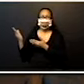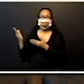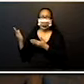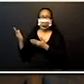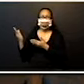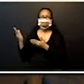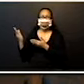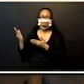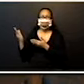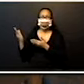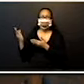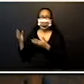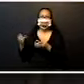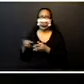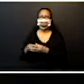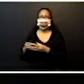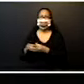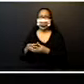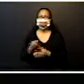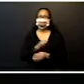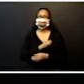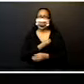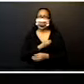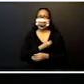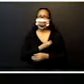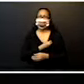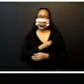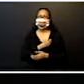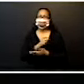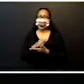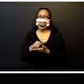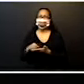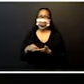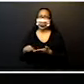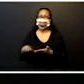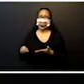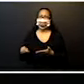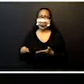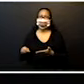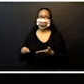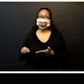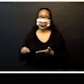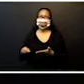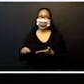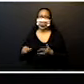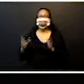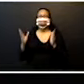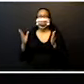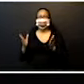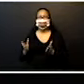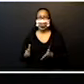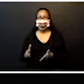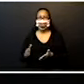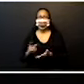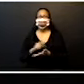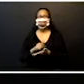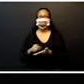a composição de cada número e faça sua escrita. Agora é! Escreva como se lê,